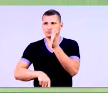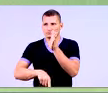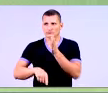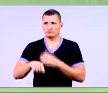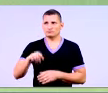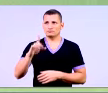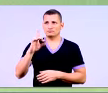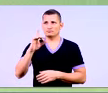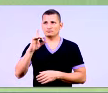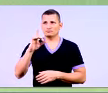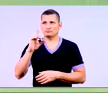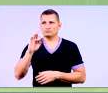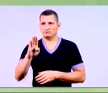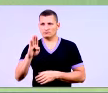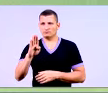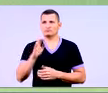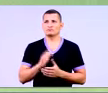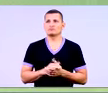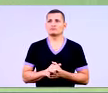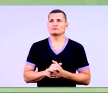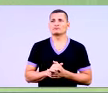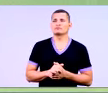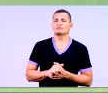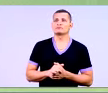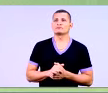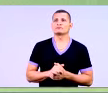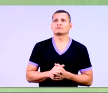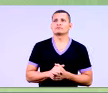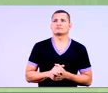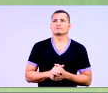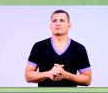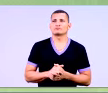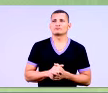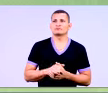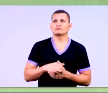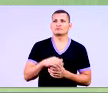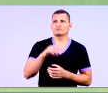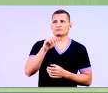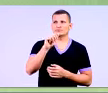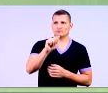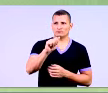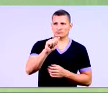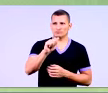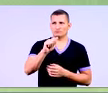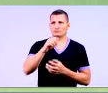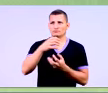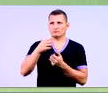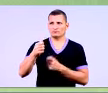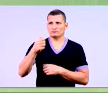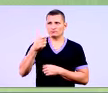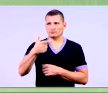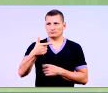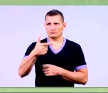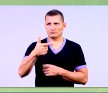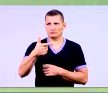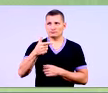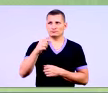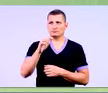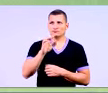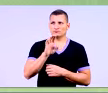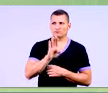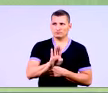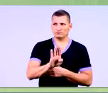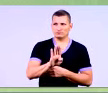o valor de b a menos b simples variável a recebe 2 variável